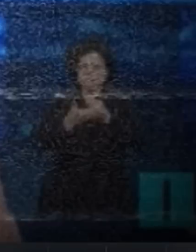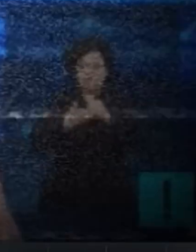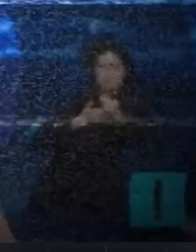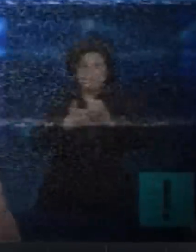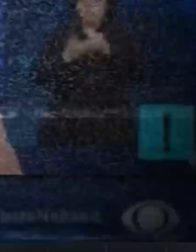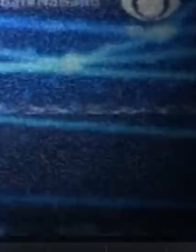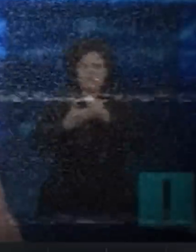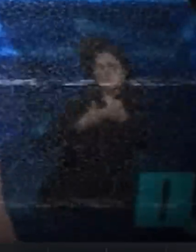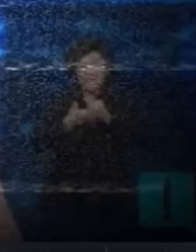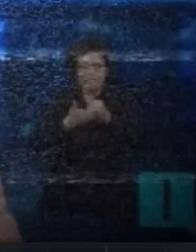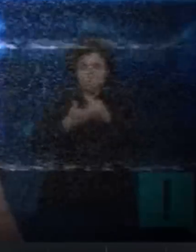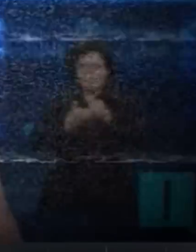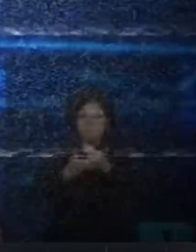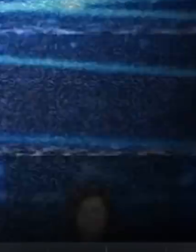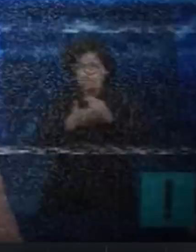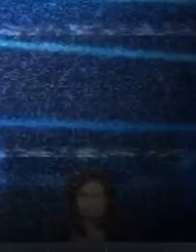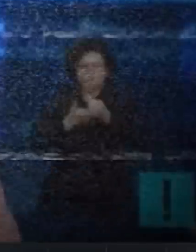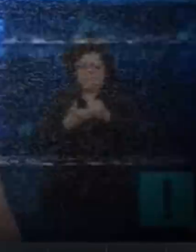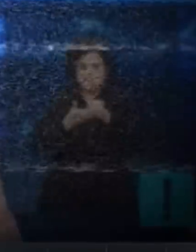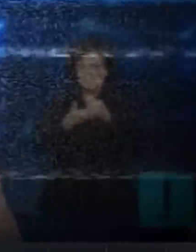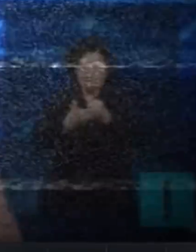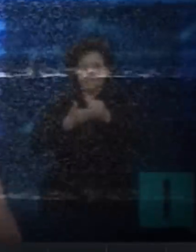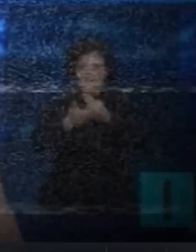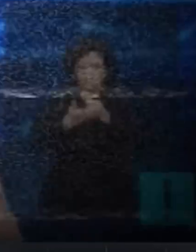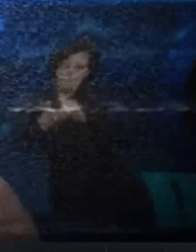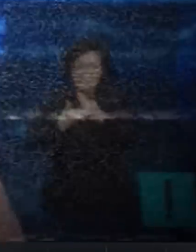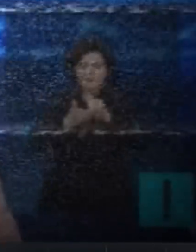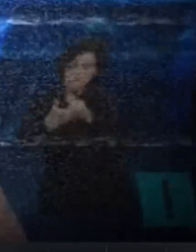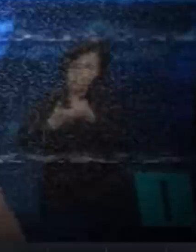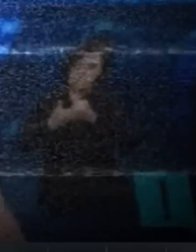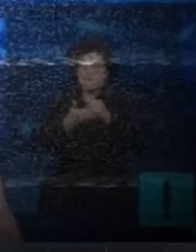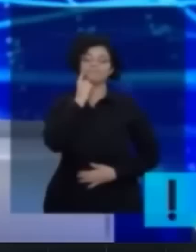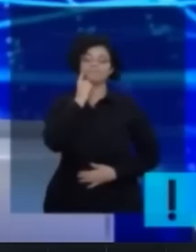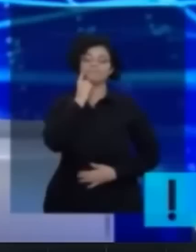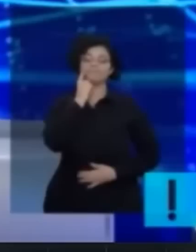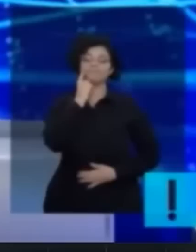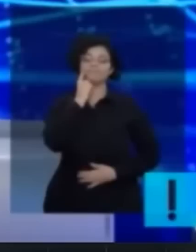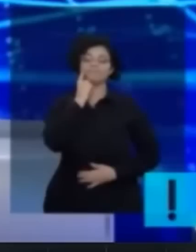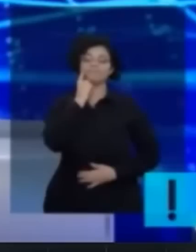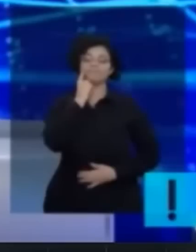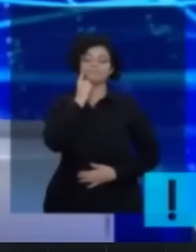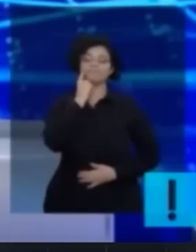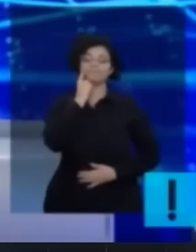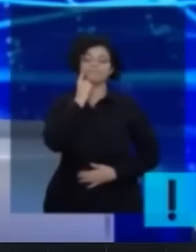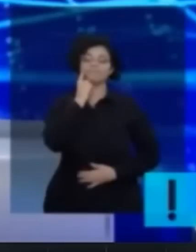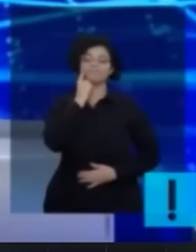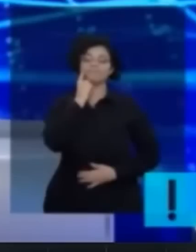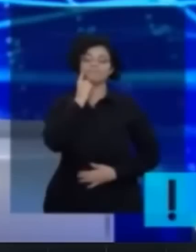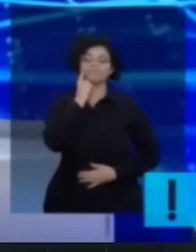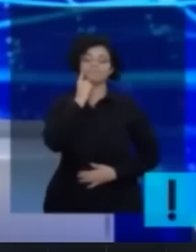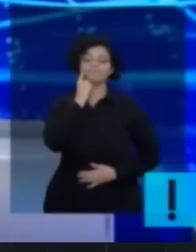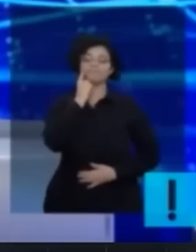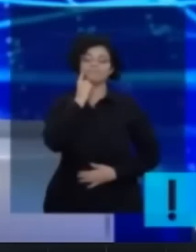E Bolsonaro finaliza. Da minha parte tá feito o compromisso. Não tem nenhuma proposta, como nunca estudei isso